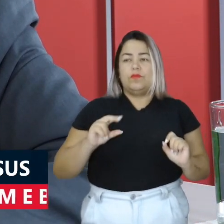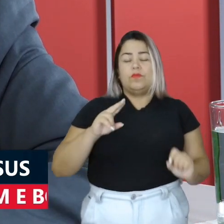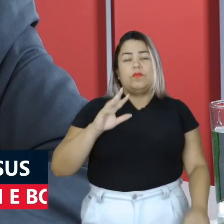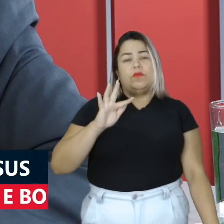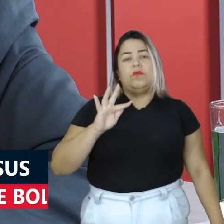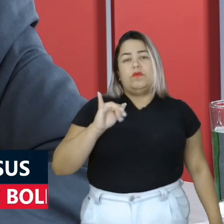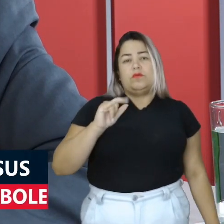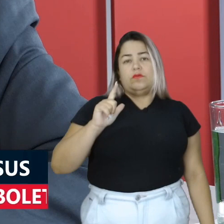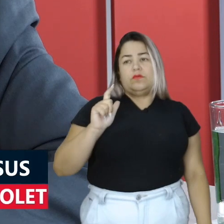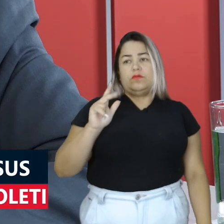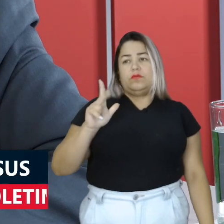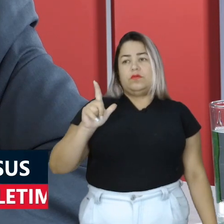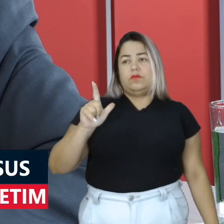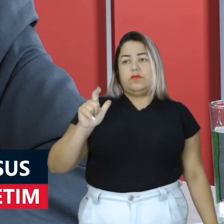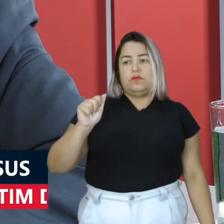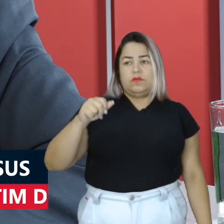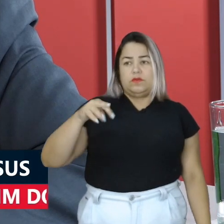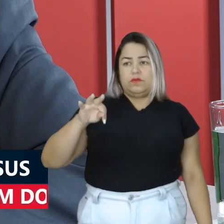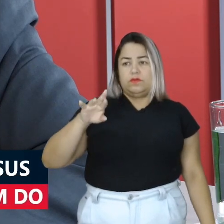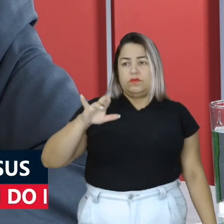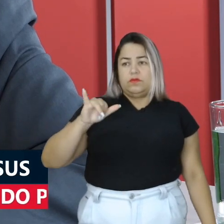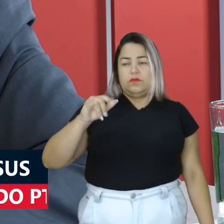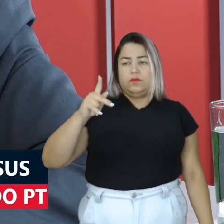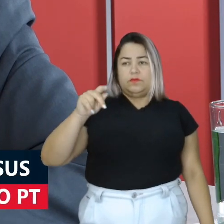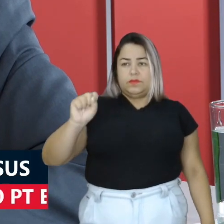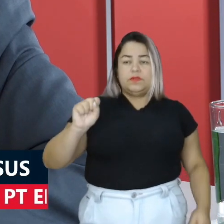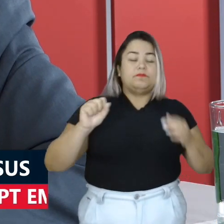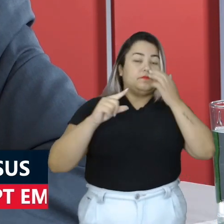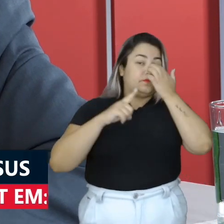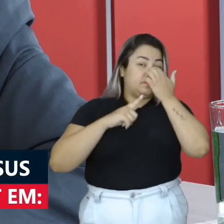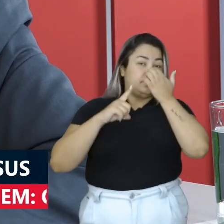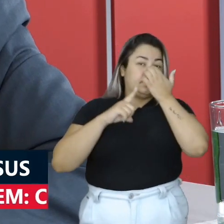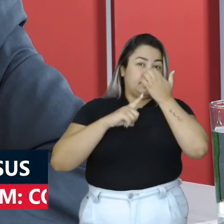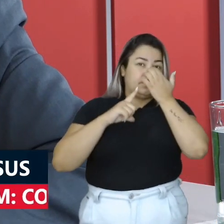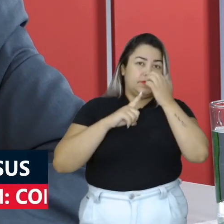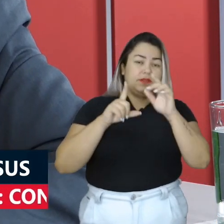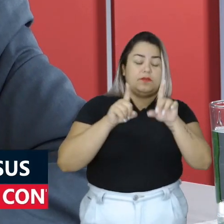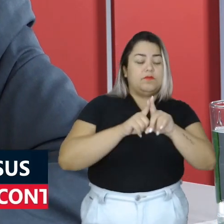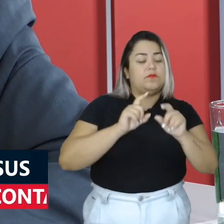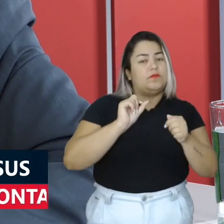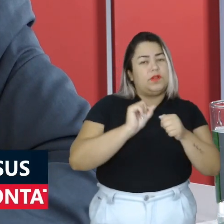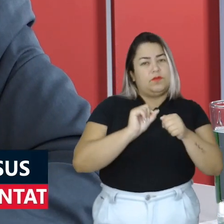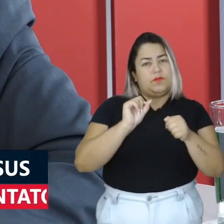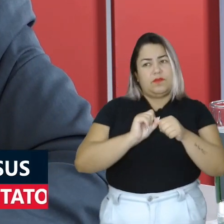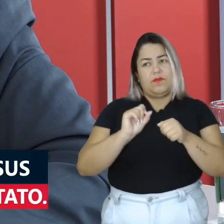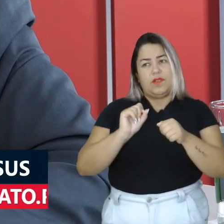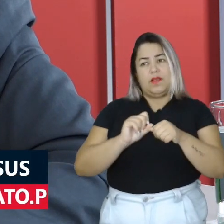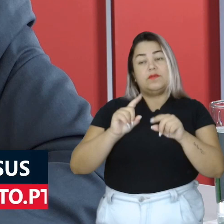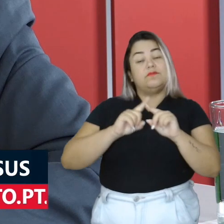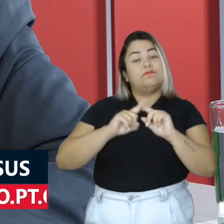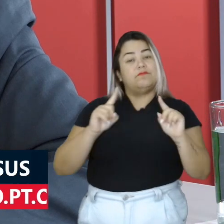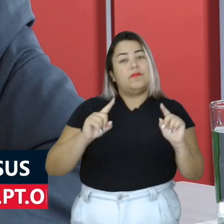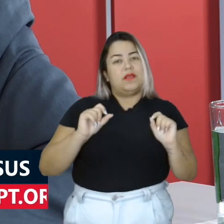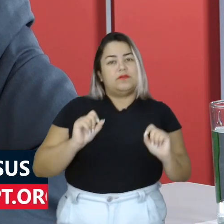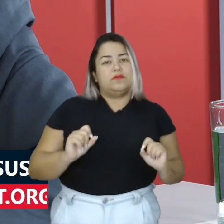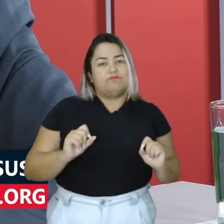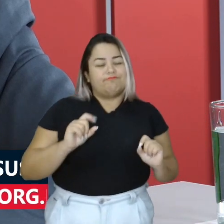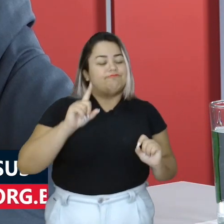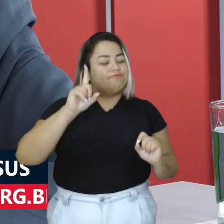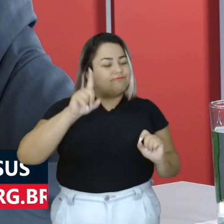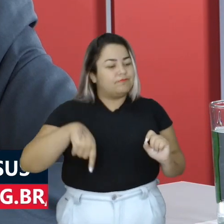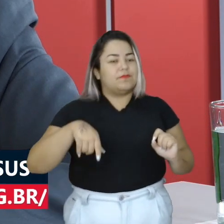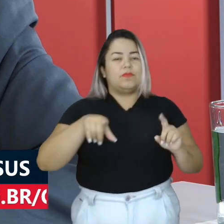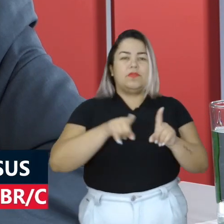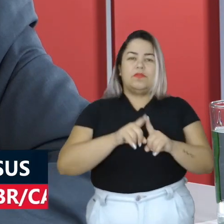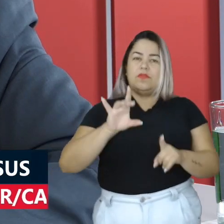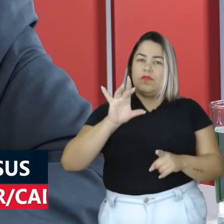filantrópicas que atuam pelo Sistema Único de Saúde. Então nós temos muito a fazer, mas os sinais são extremamente positivos, não